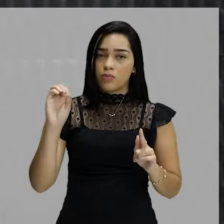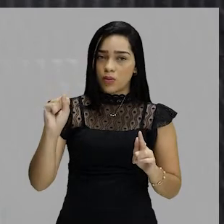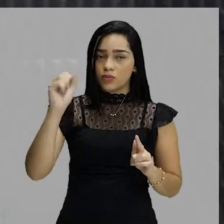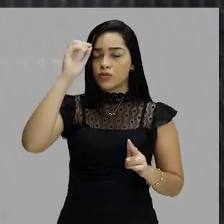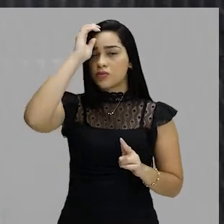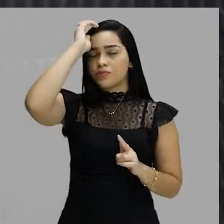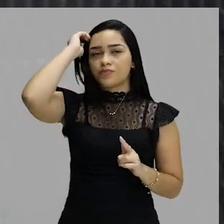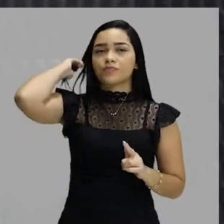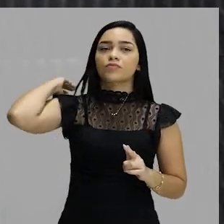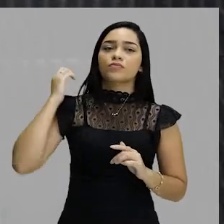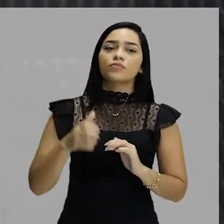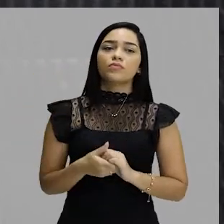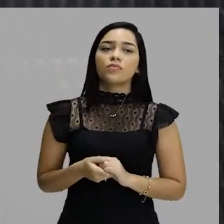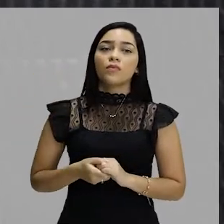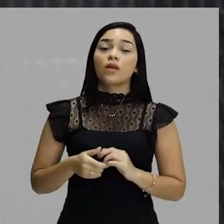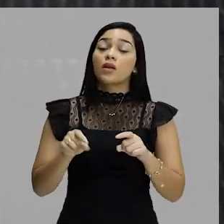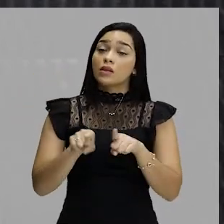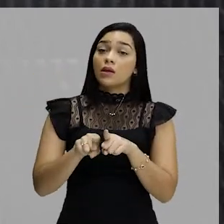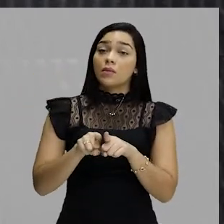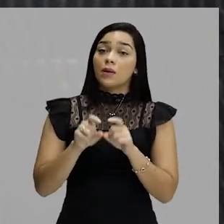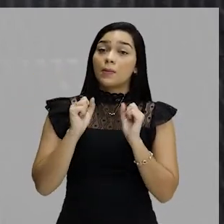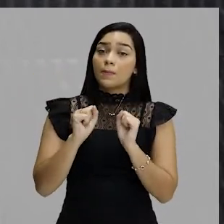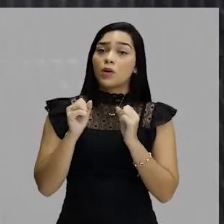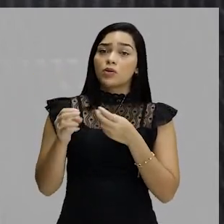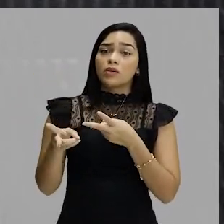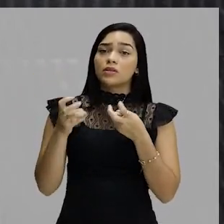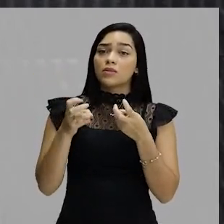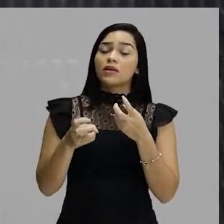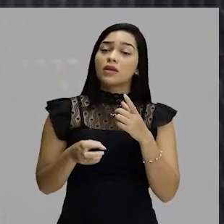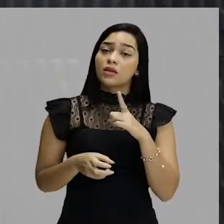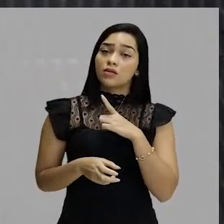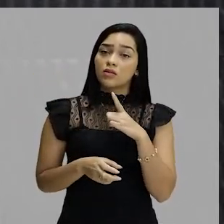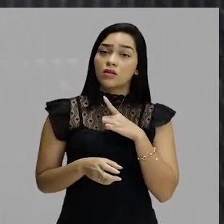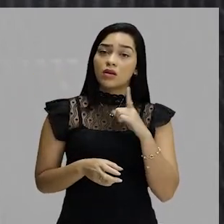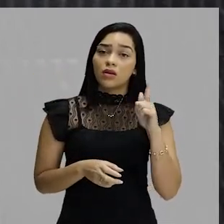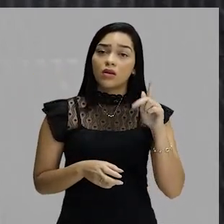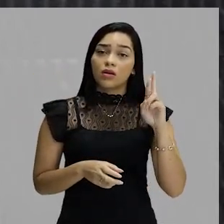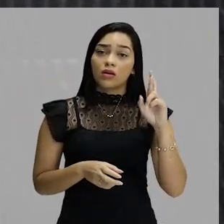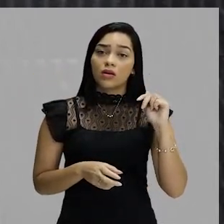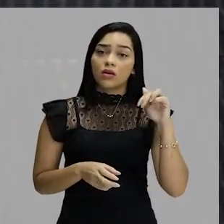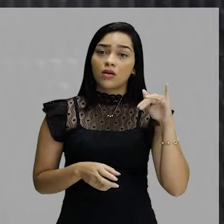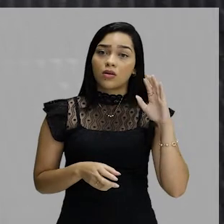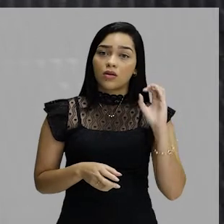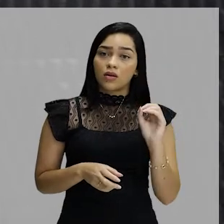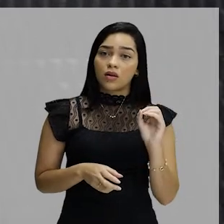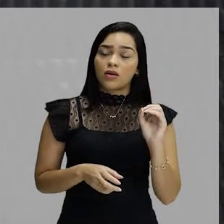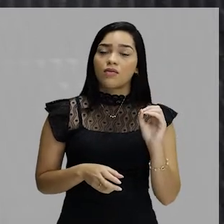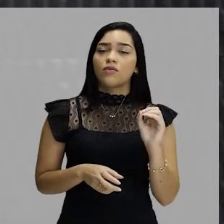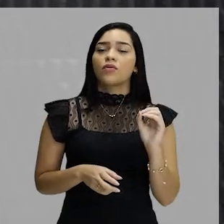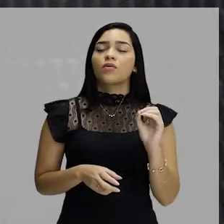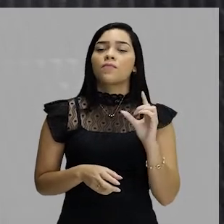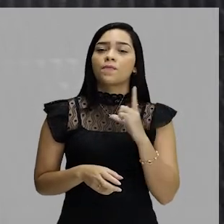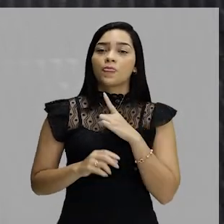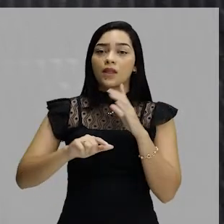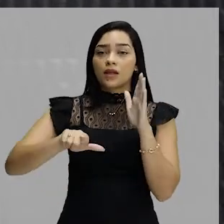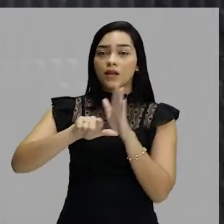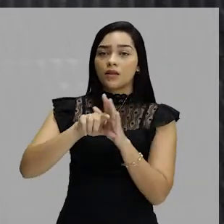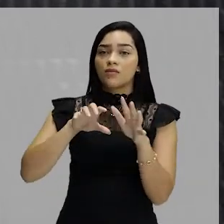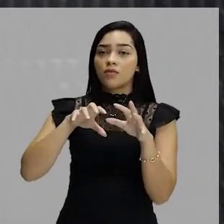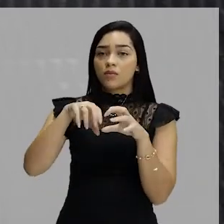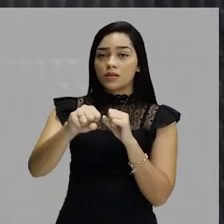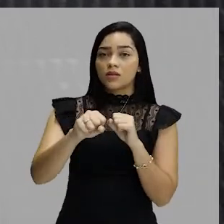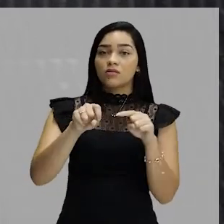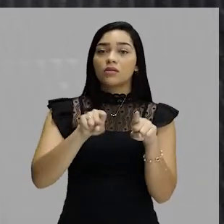Bom, turma, o que a gente pode fazer também, perceba que eu tinha o gráfico, eu tinha a função, a lei de formação da